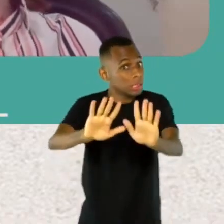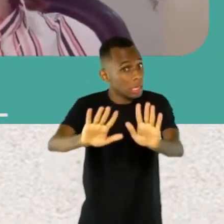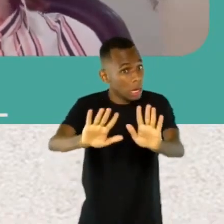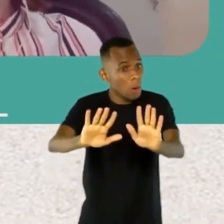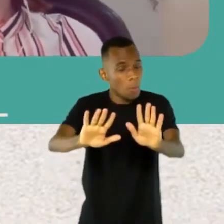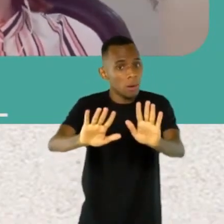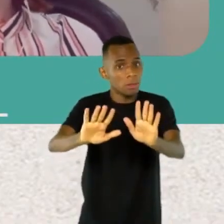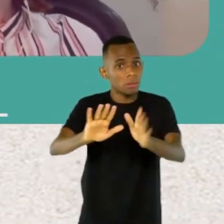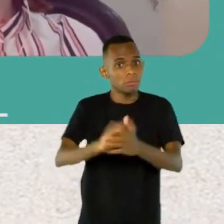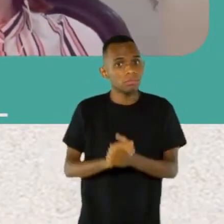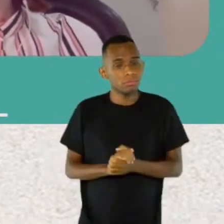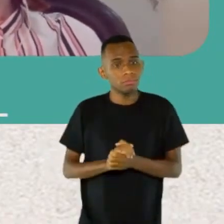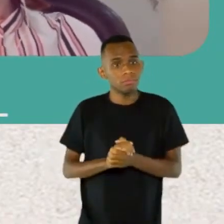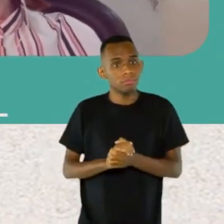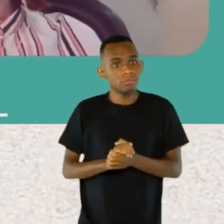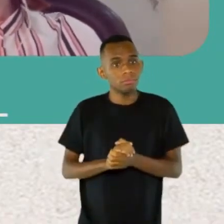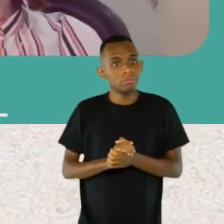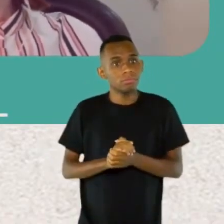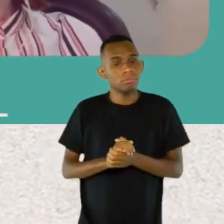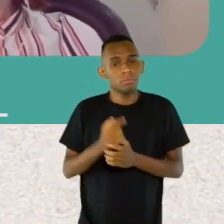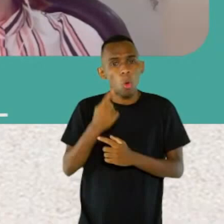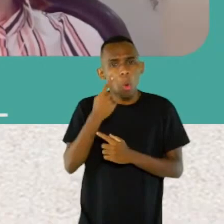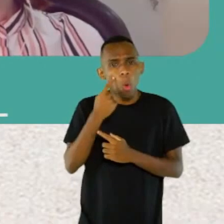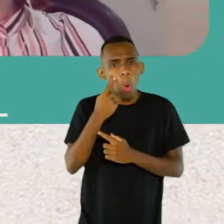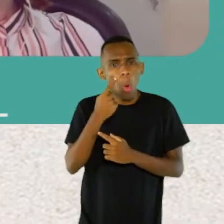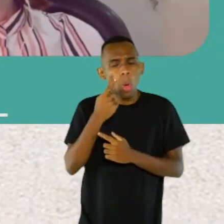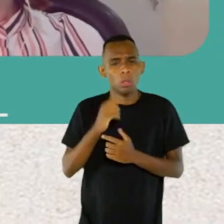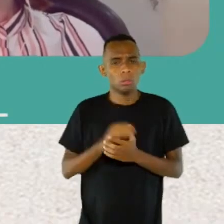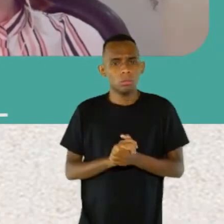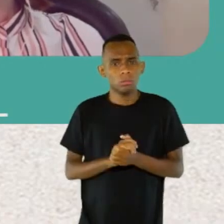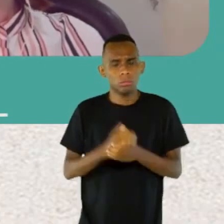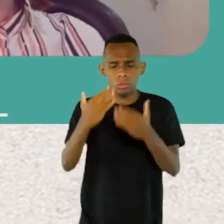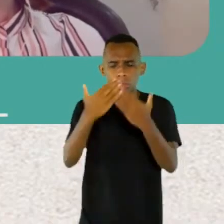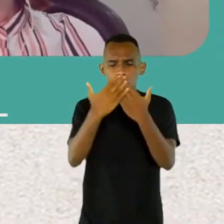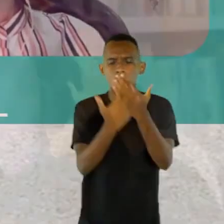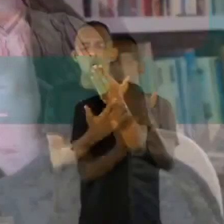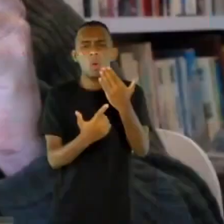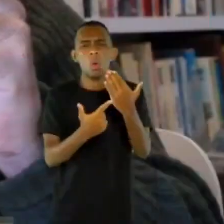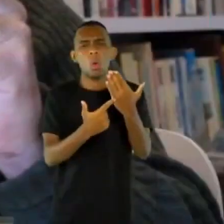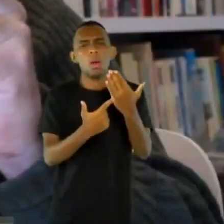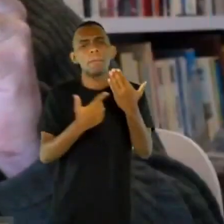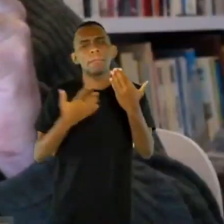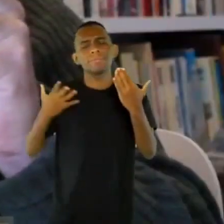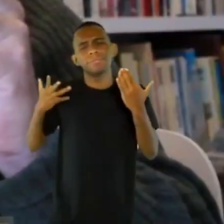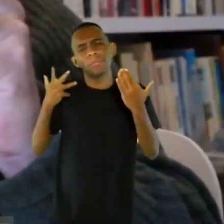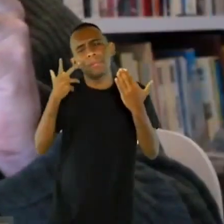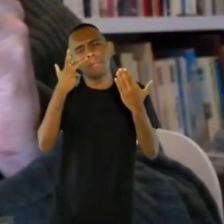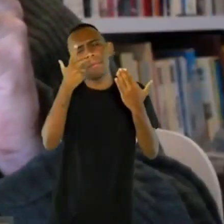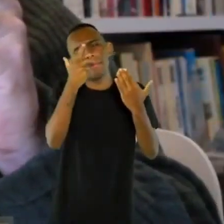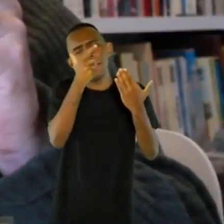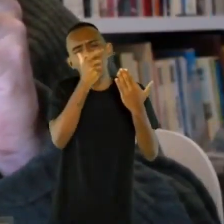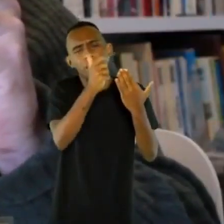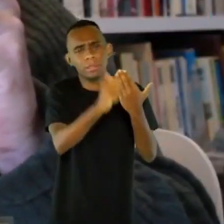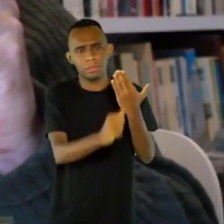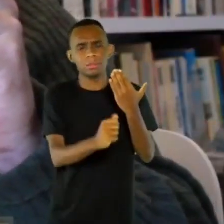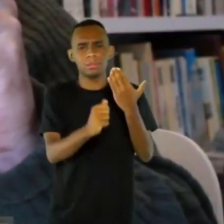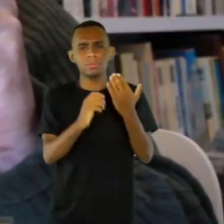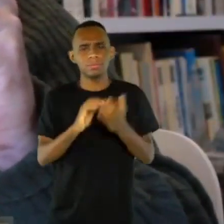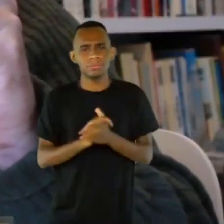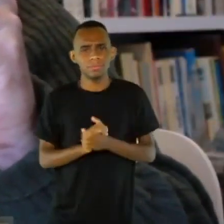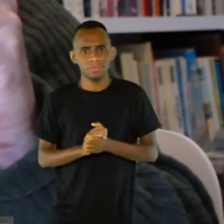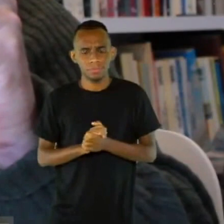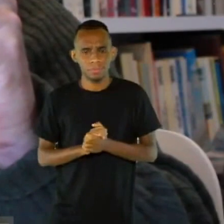linda! Afonso mostra o livro Menos que Um, de Patrícia Mello. A capa tem um fundo amarelo, com uma imagem abstrata